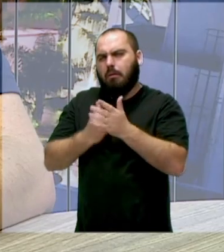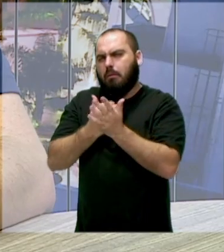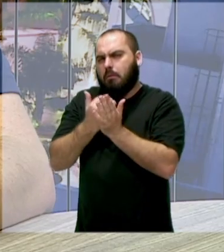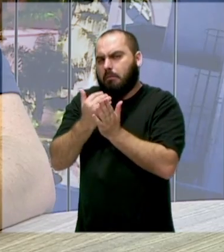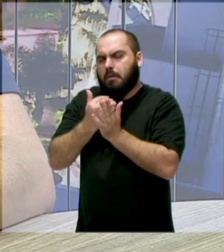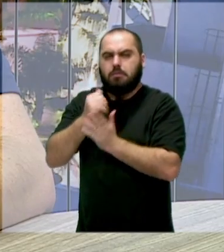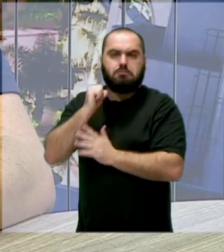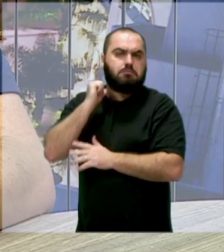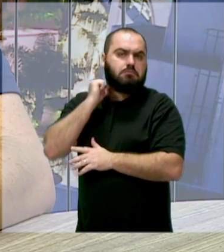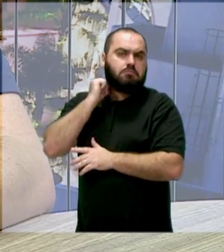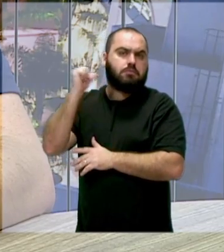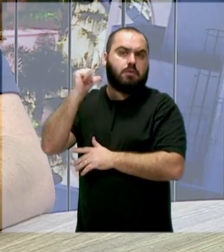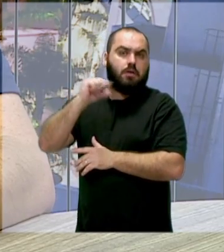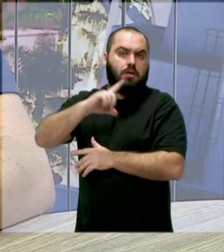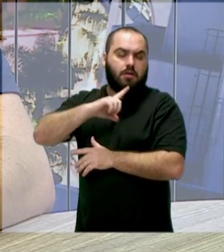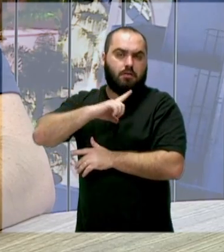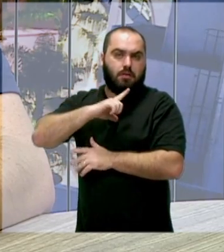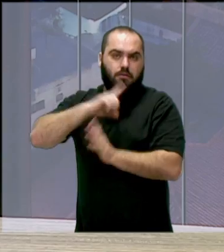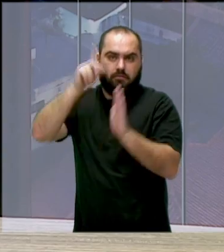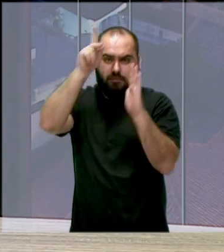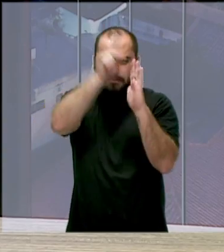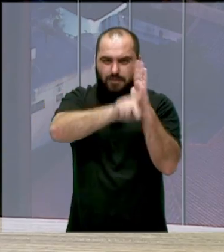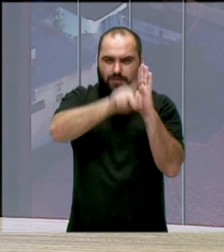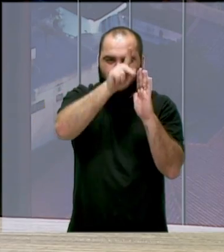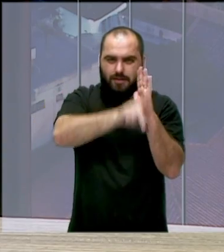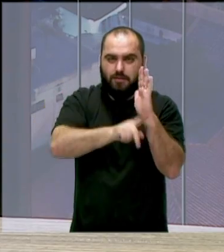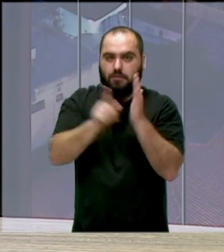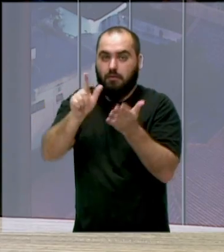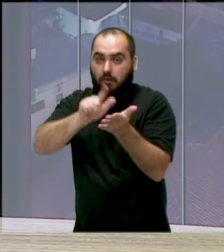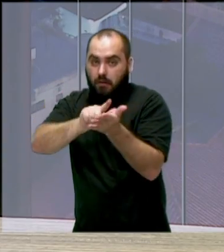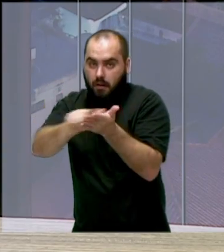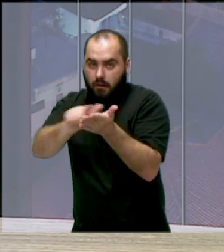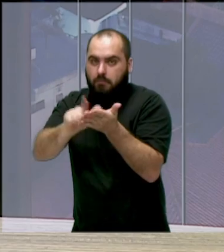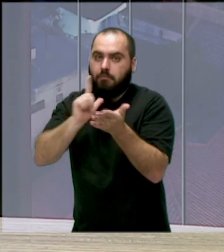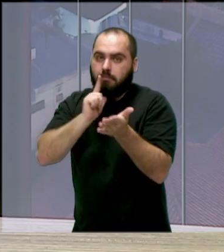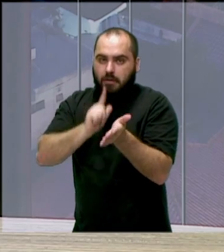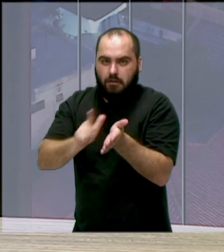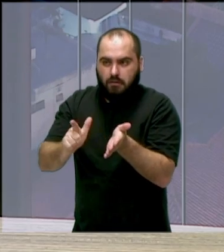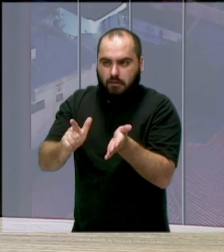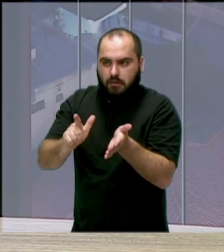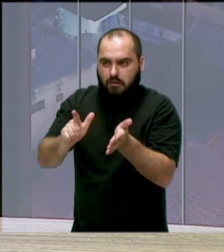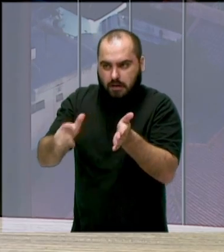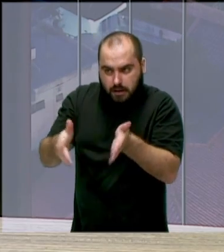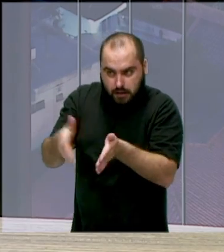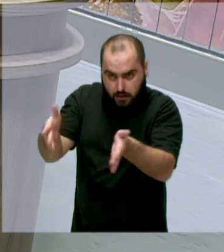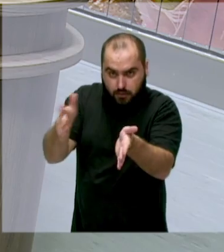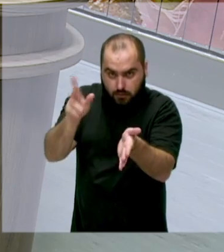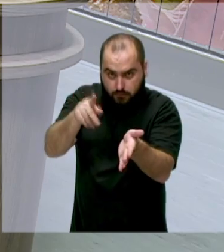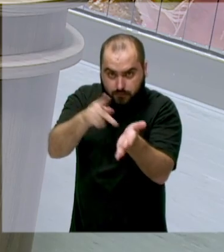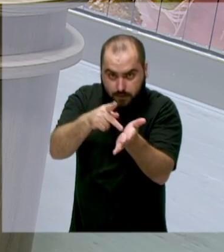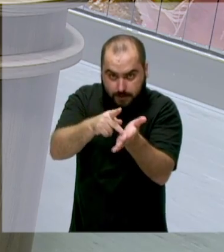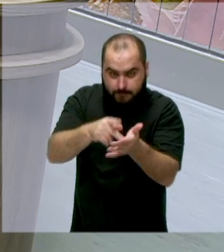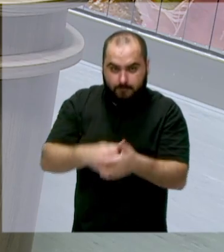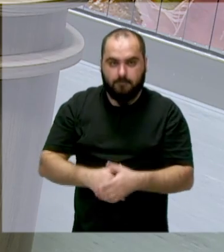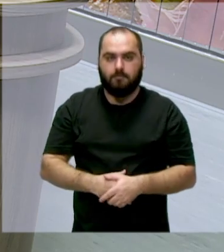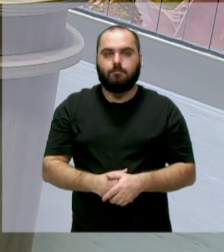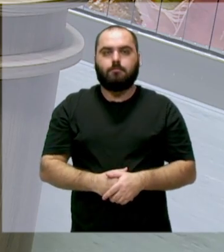aconteceu o Juntos pelo Rio, mais uma vez, aquela ação, né? E, gente, foi